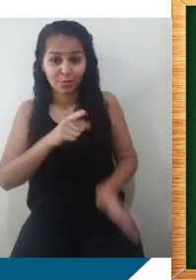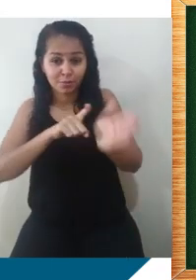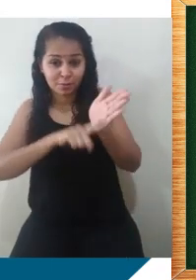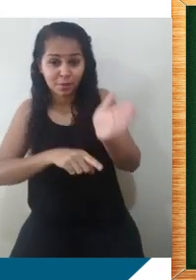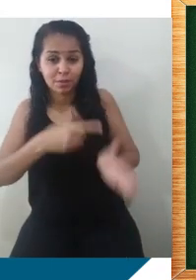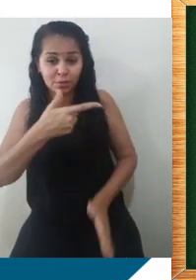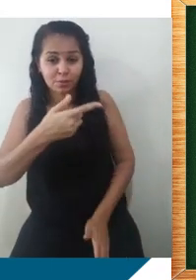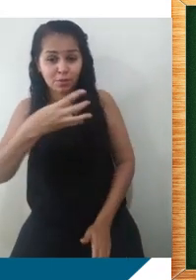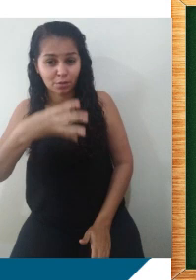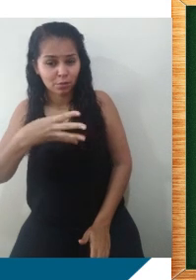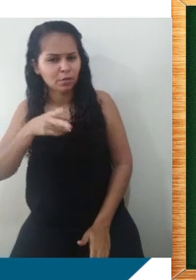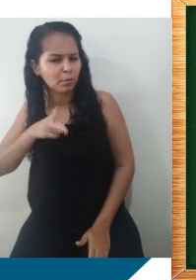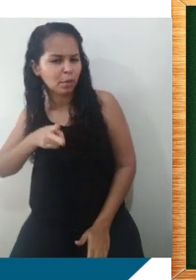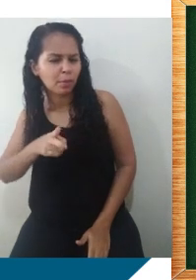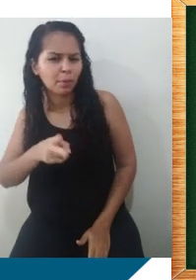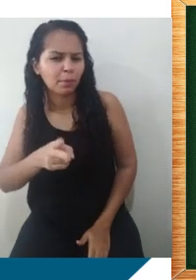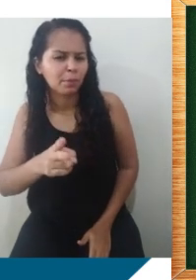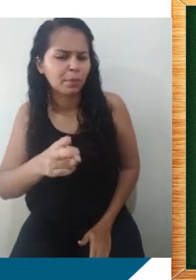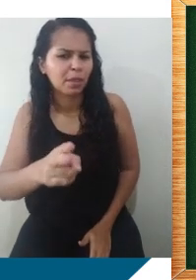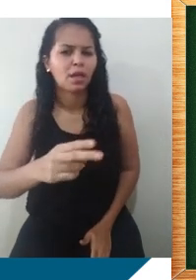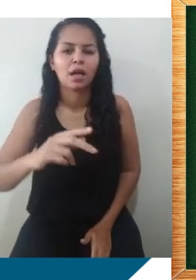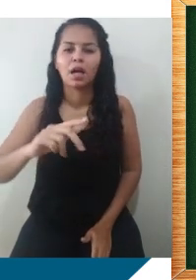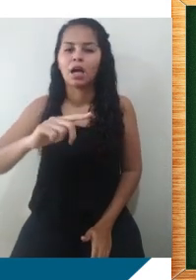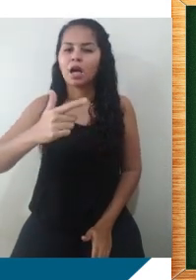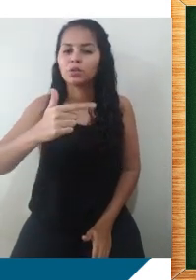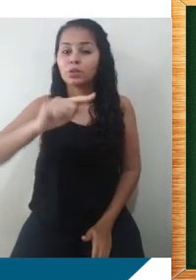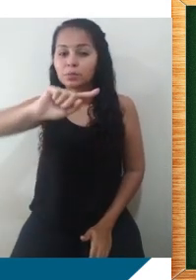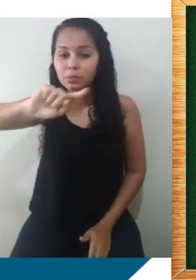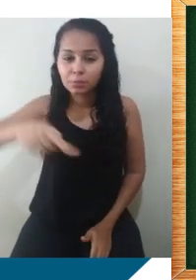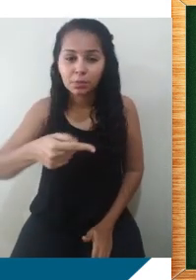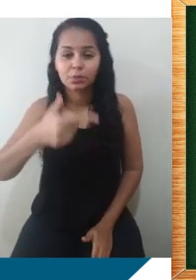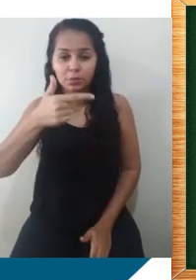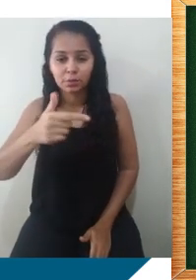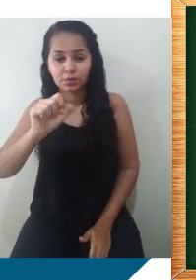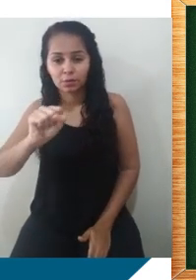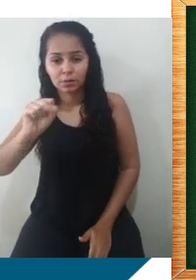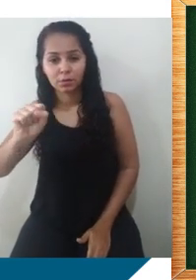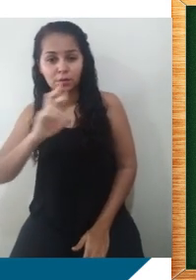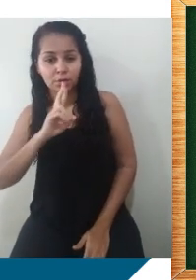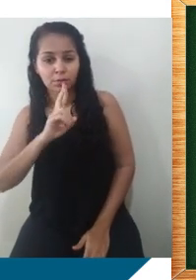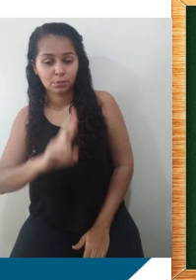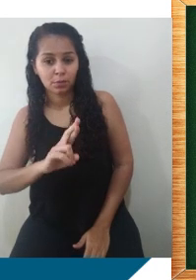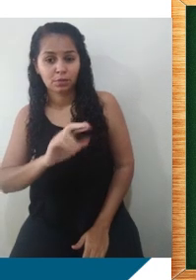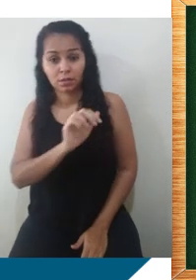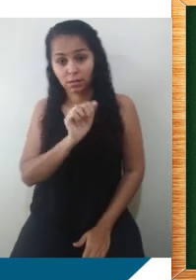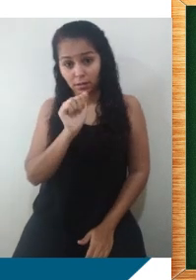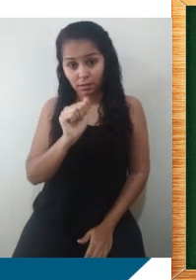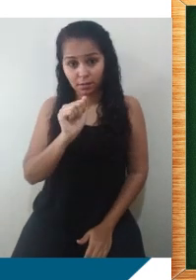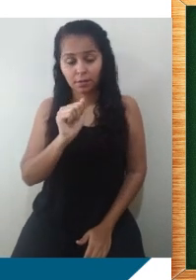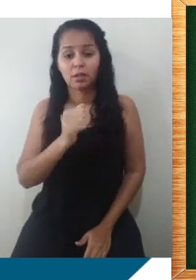12.288, determine item A, o valor da razão, ou seja, ele quer o Q. Item